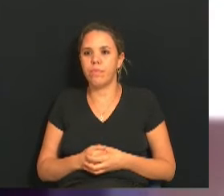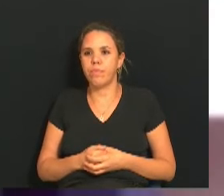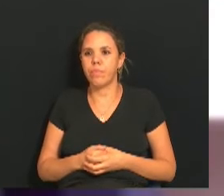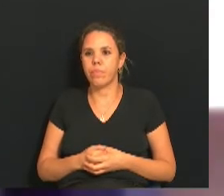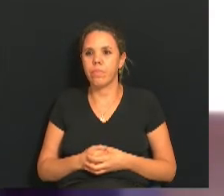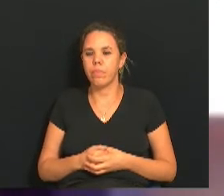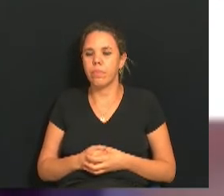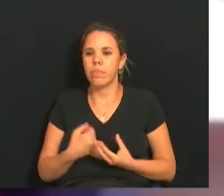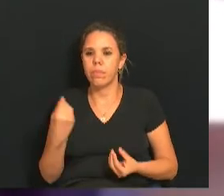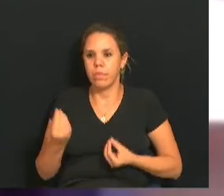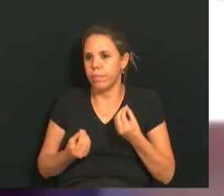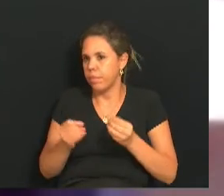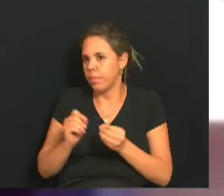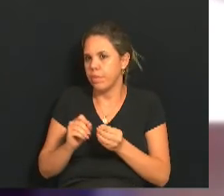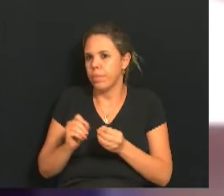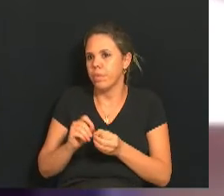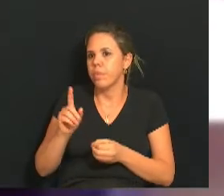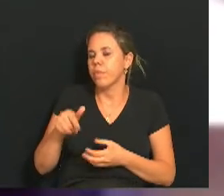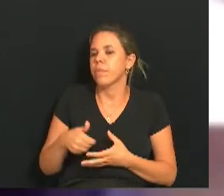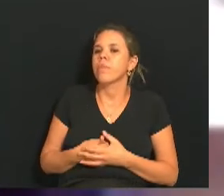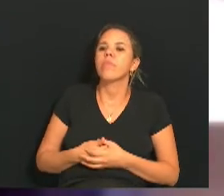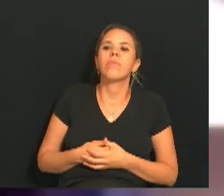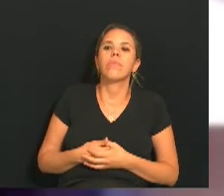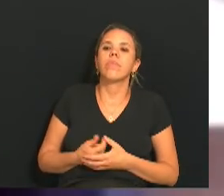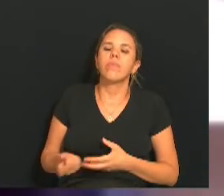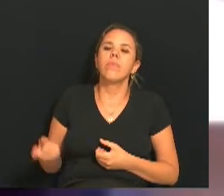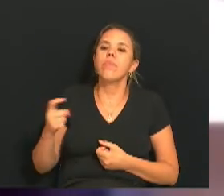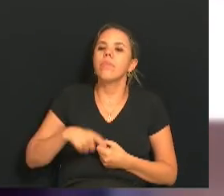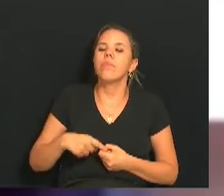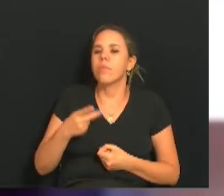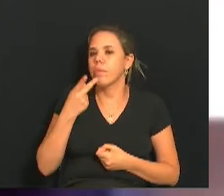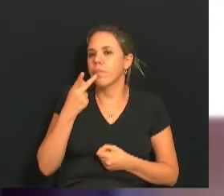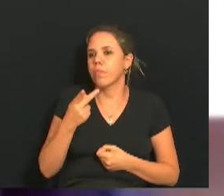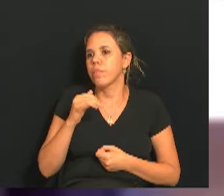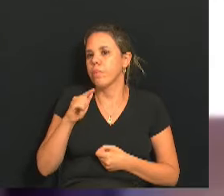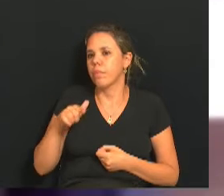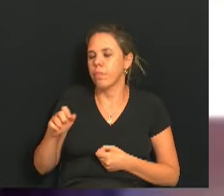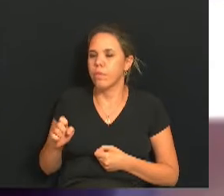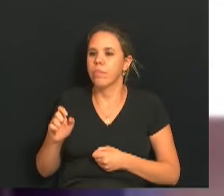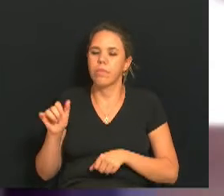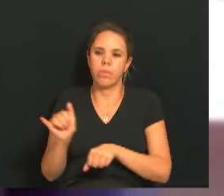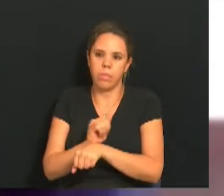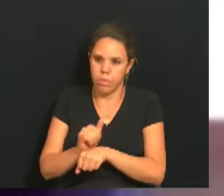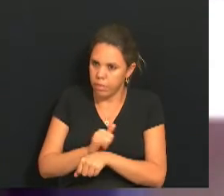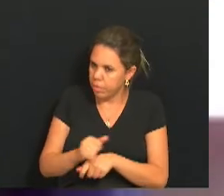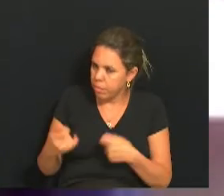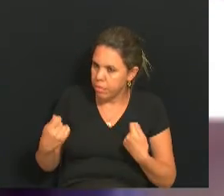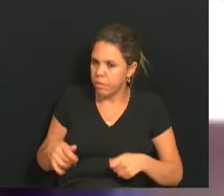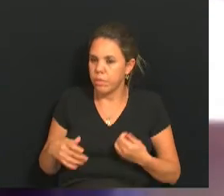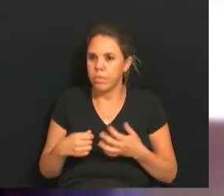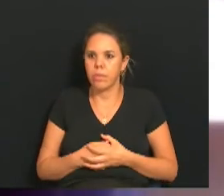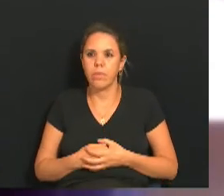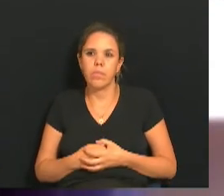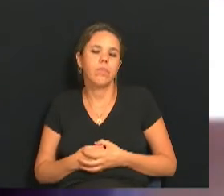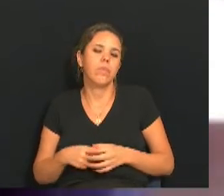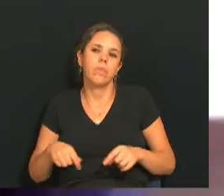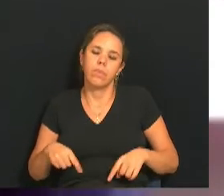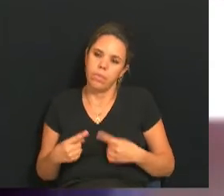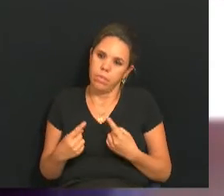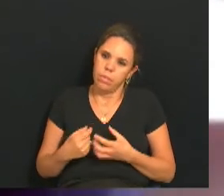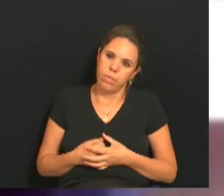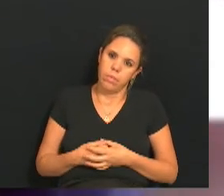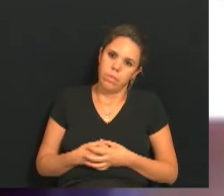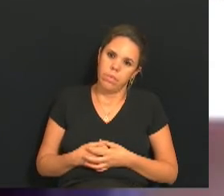Como que a gente pode fazer isso? Gostaria de retomar agora a Jaqueline. A gente precisa de mecanismos para ver isso. Isso também é um desafio que